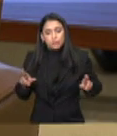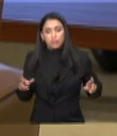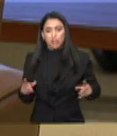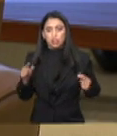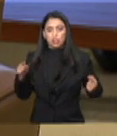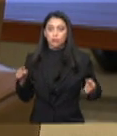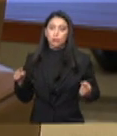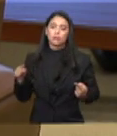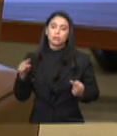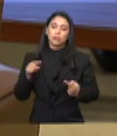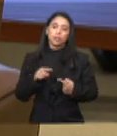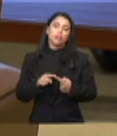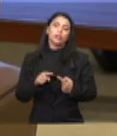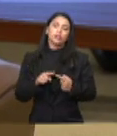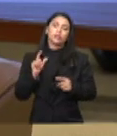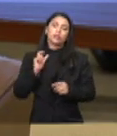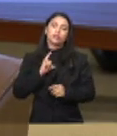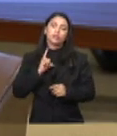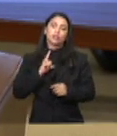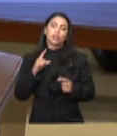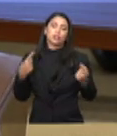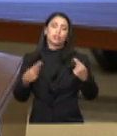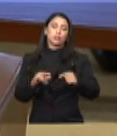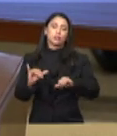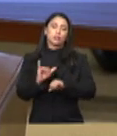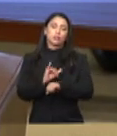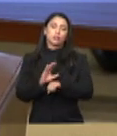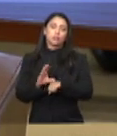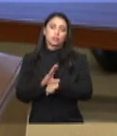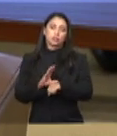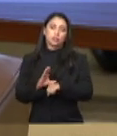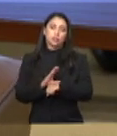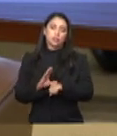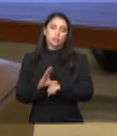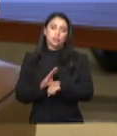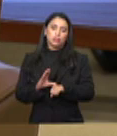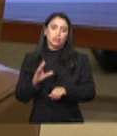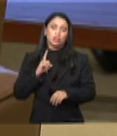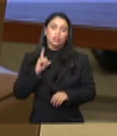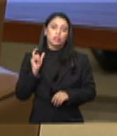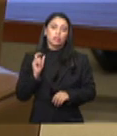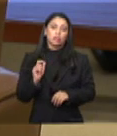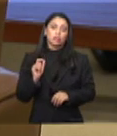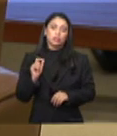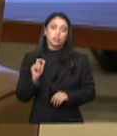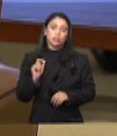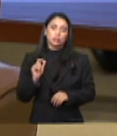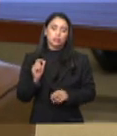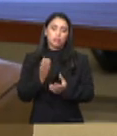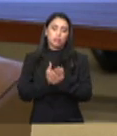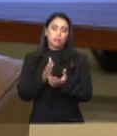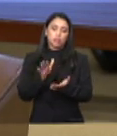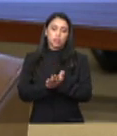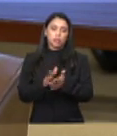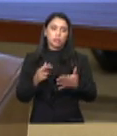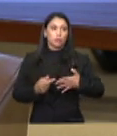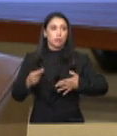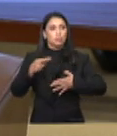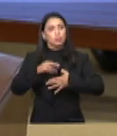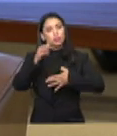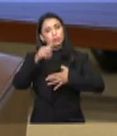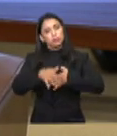gerais a declaração de inconstitucionalidade posta em processo com repercussão